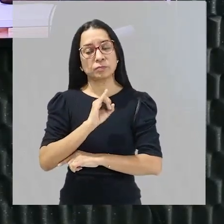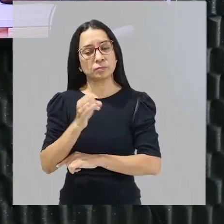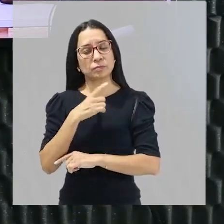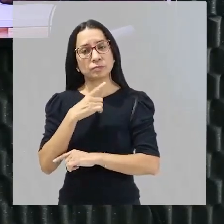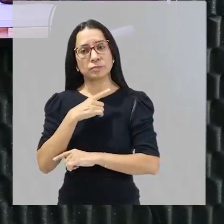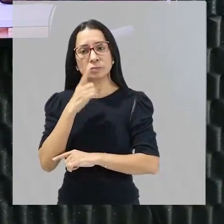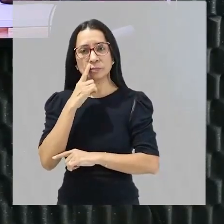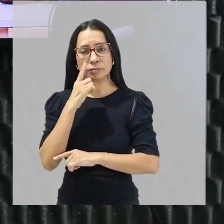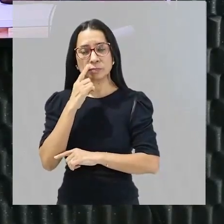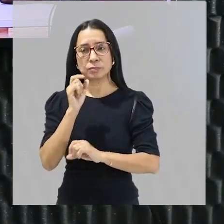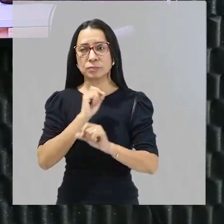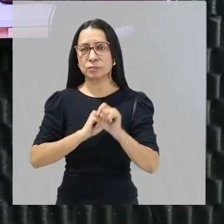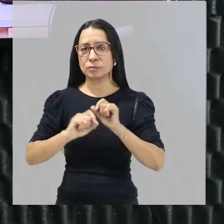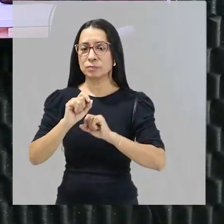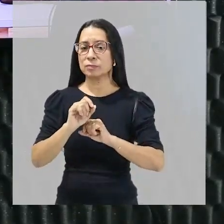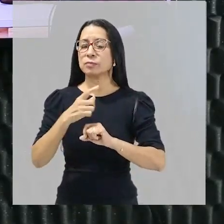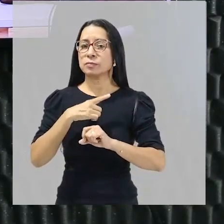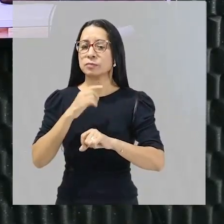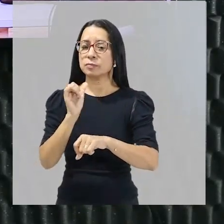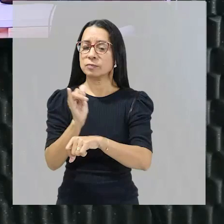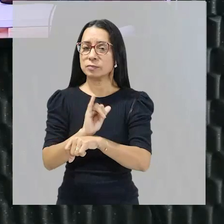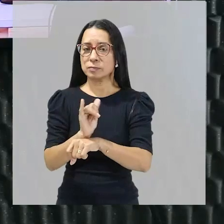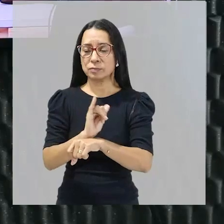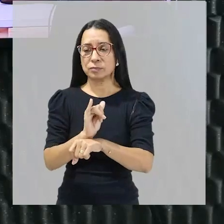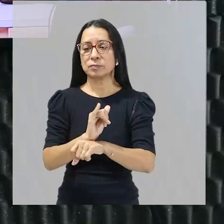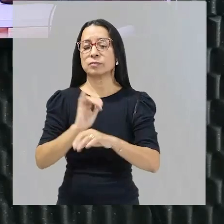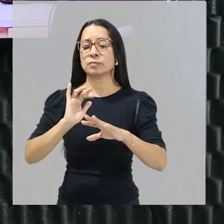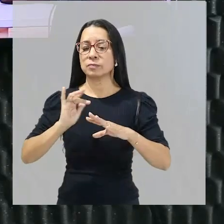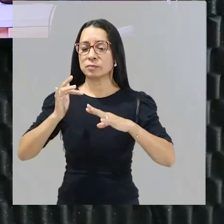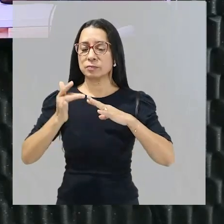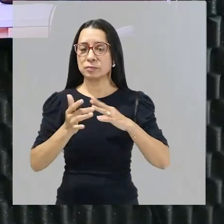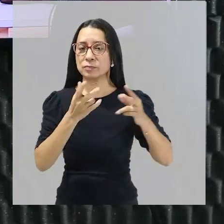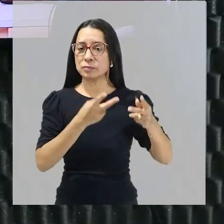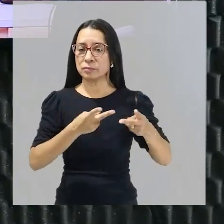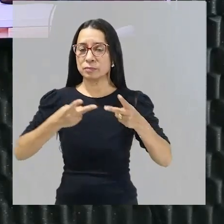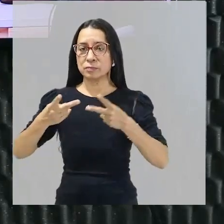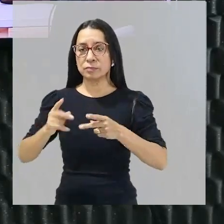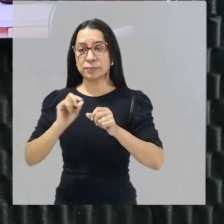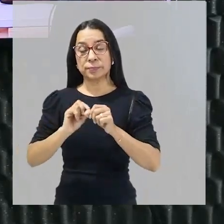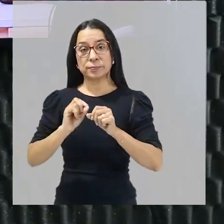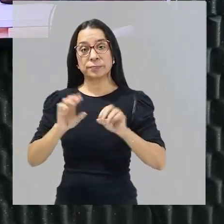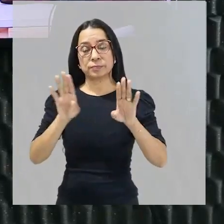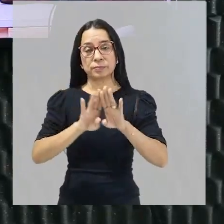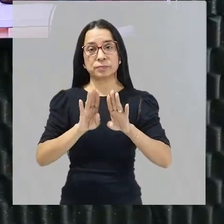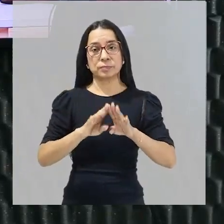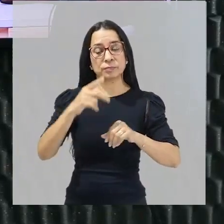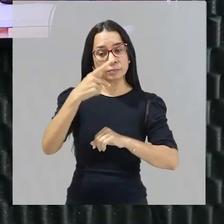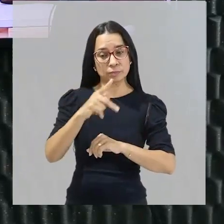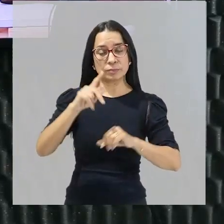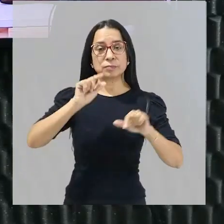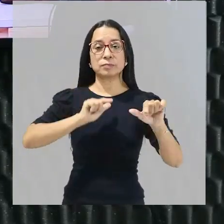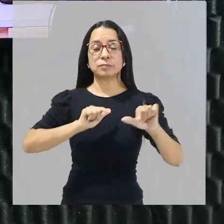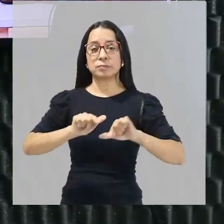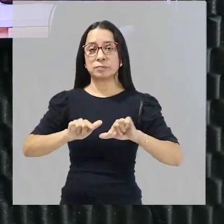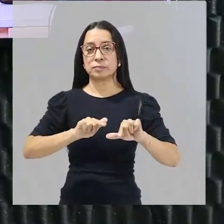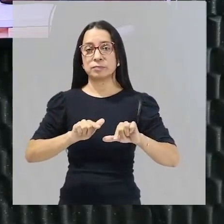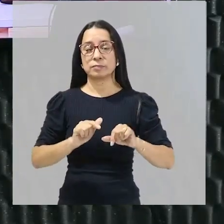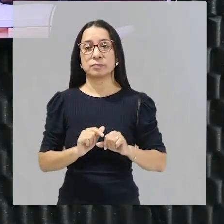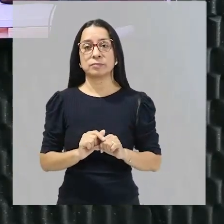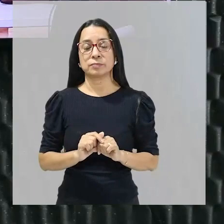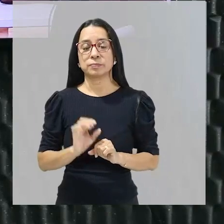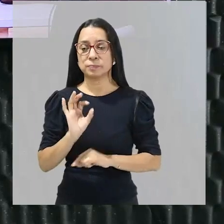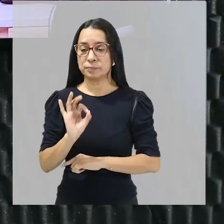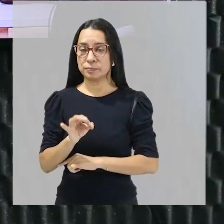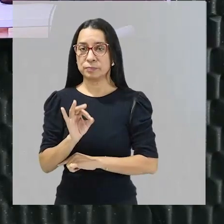o canal do YouTube, nós temos as redes sociais, visite e faça aí também o seu trabalho, correto? Nós